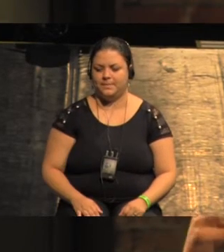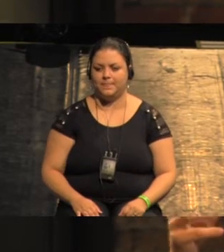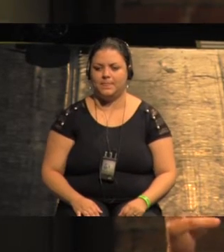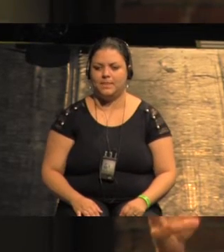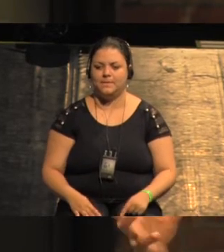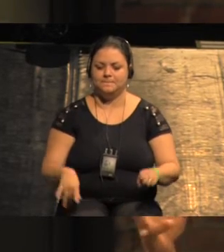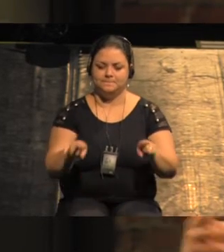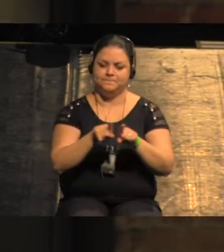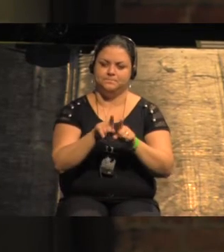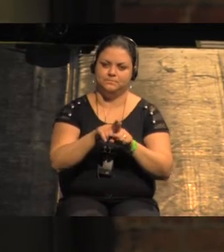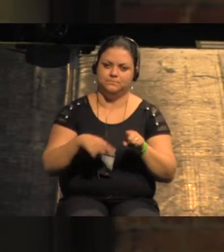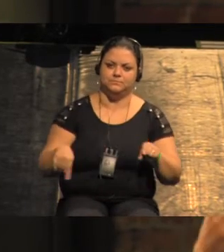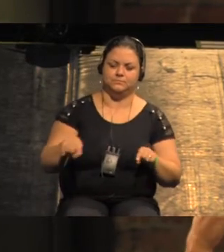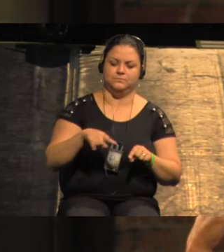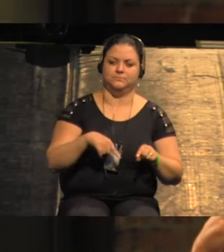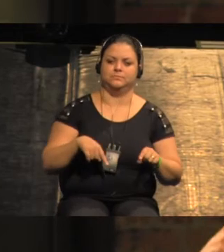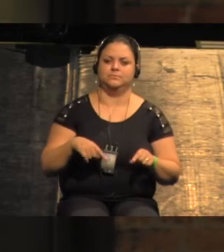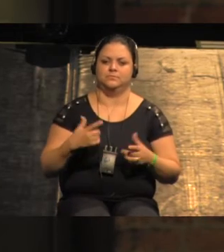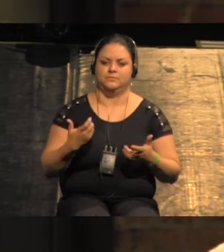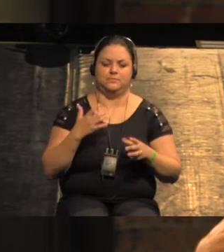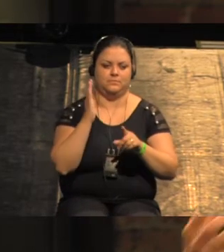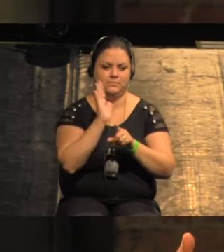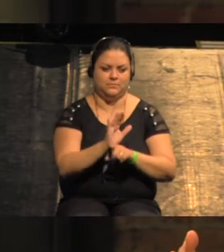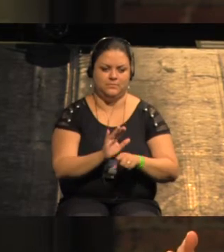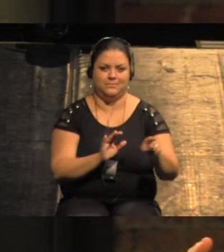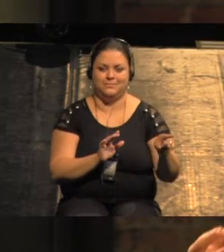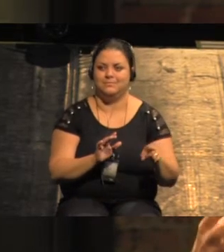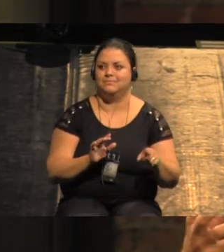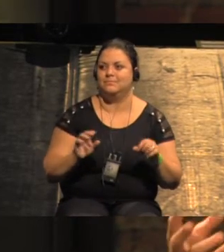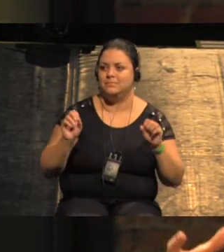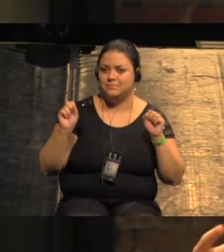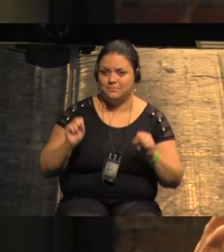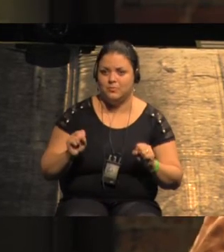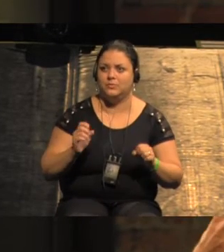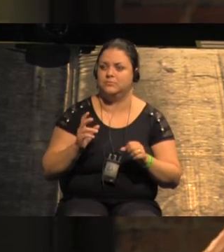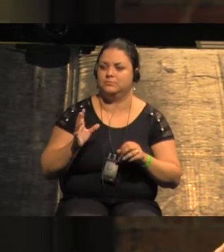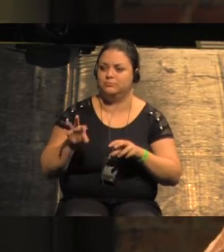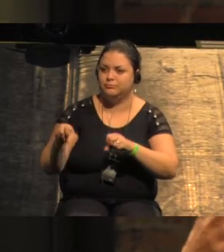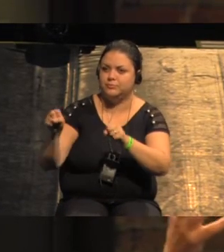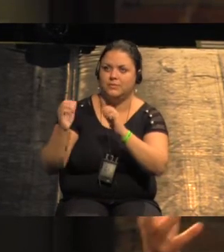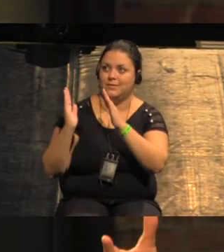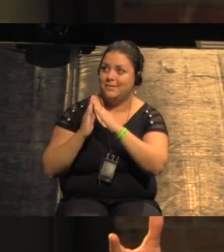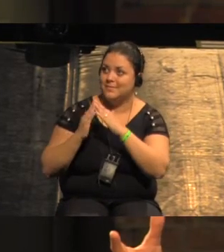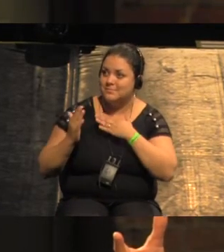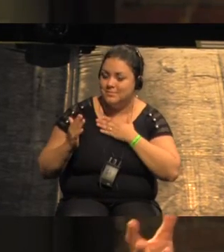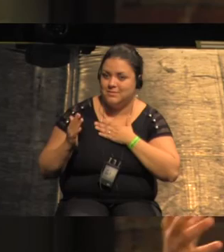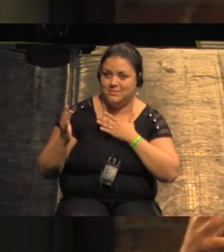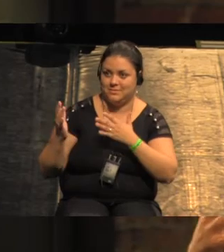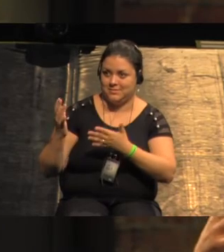escritórios, pequenas lojas no térreo, para que o morador pudesse, para usar o jargão da época, se